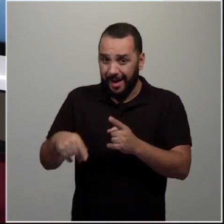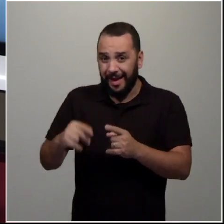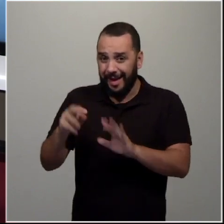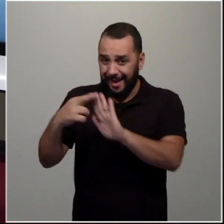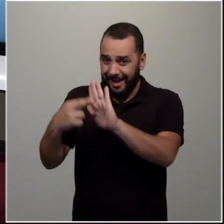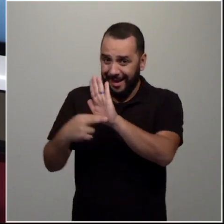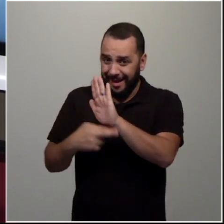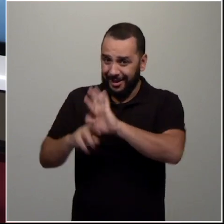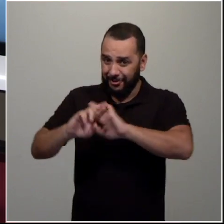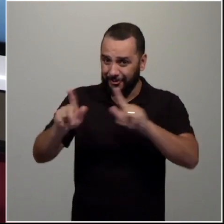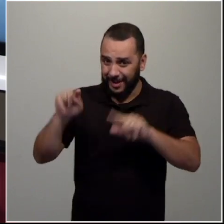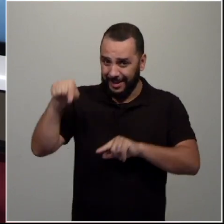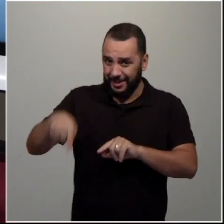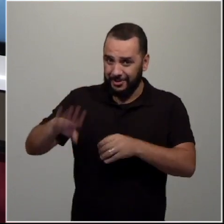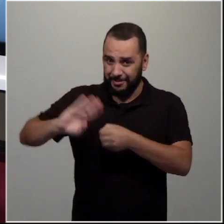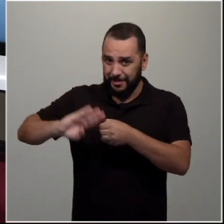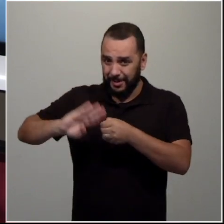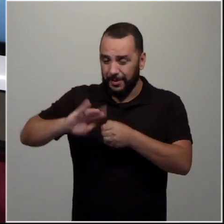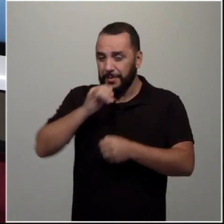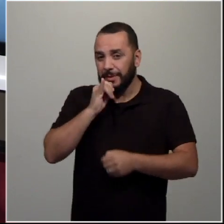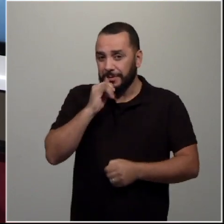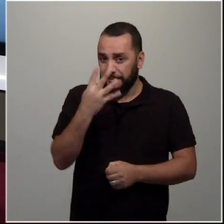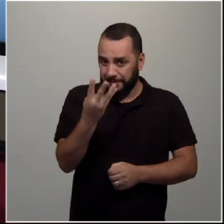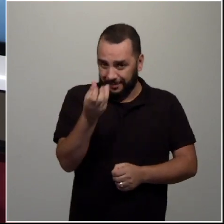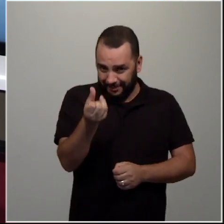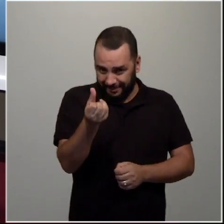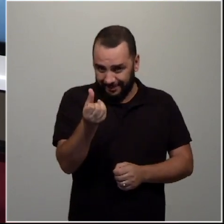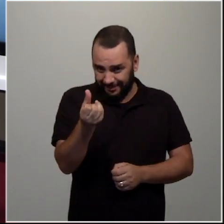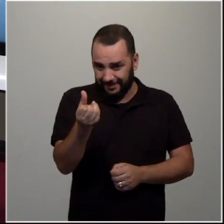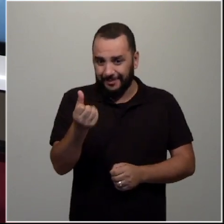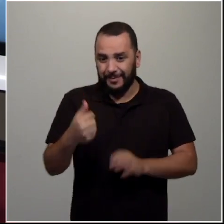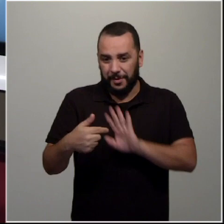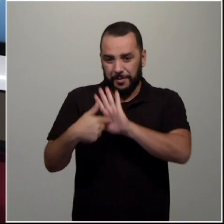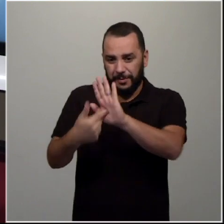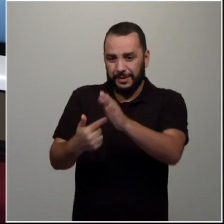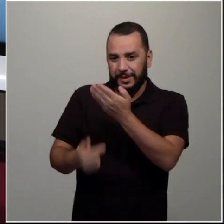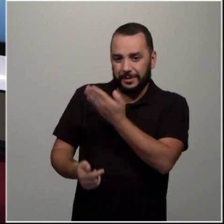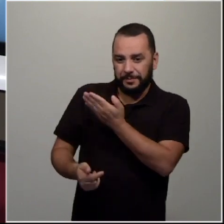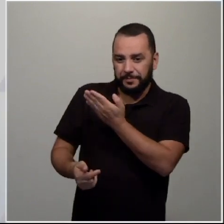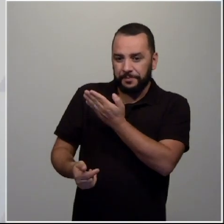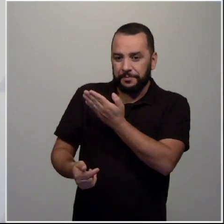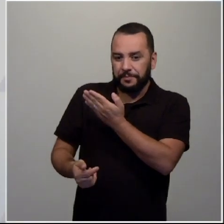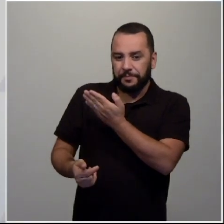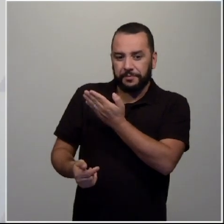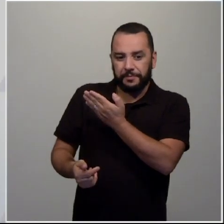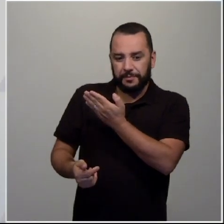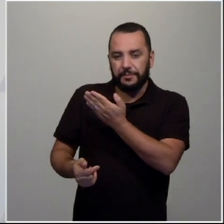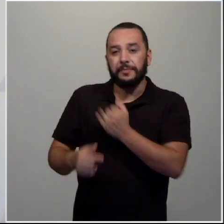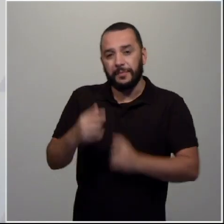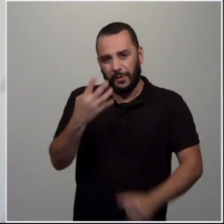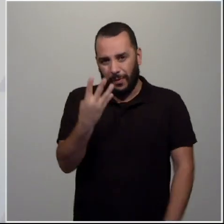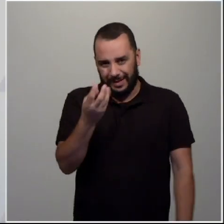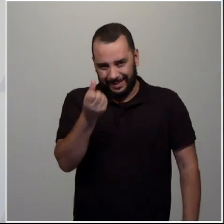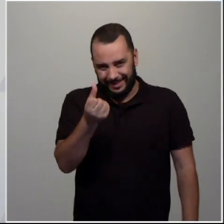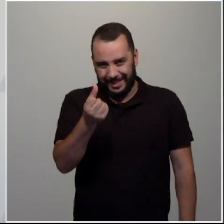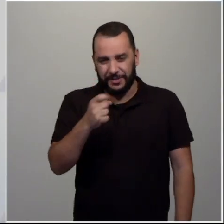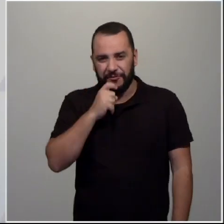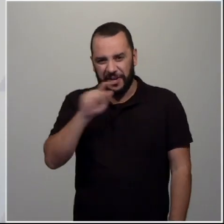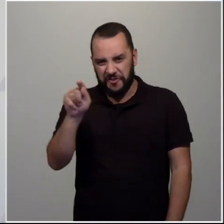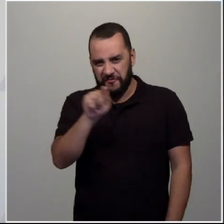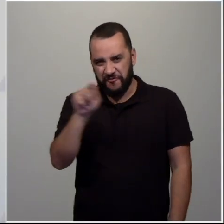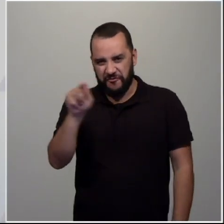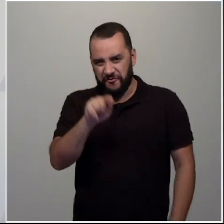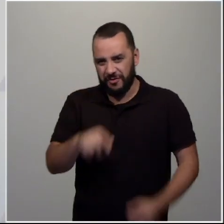nossa bom o 46 que é esse número que o marketing inicialmente marcar novamente aqui